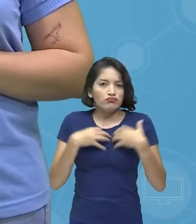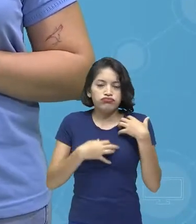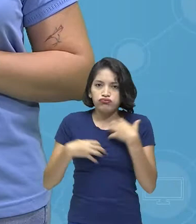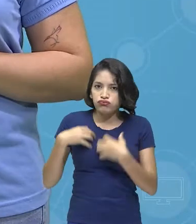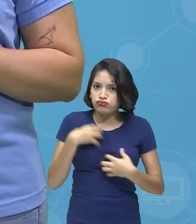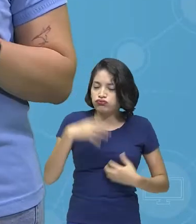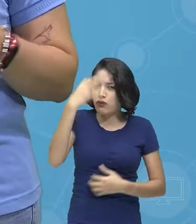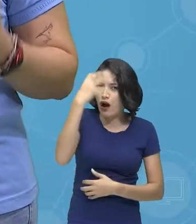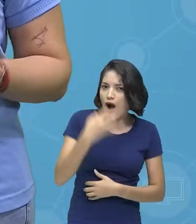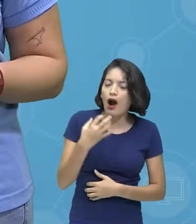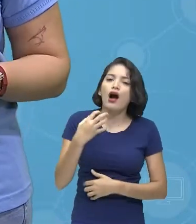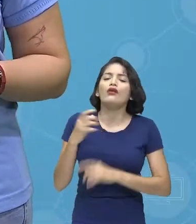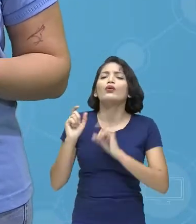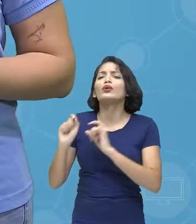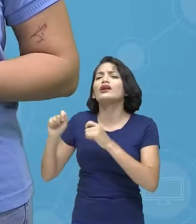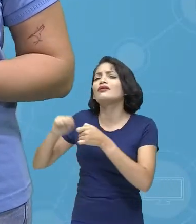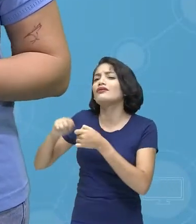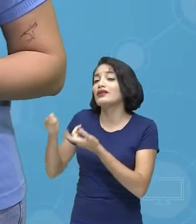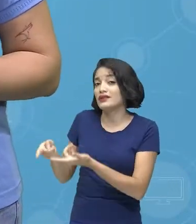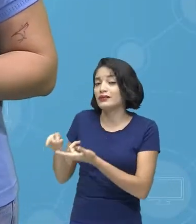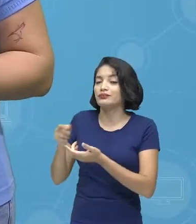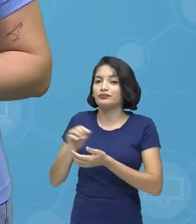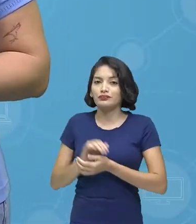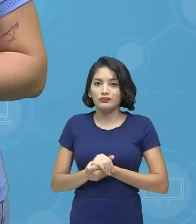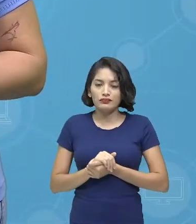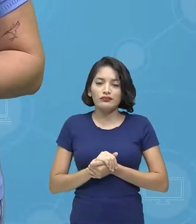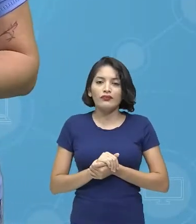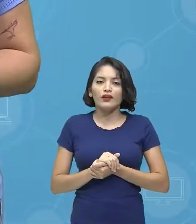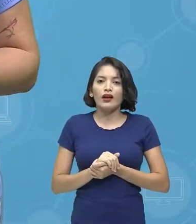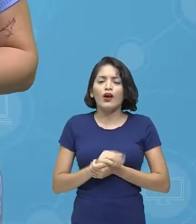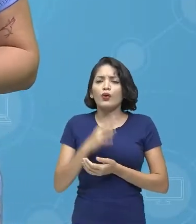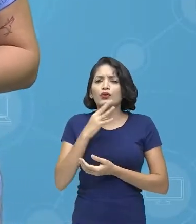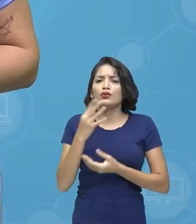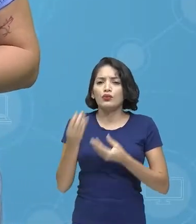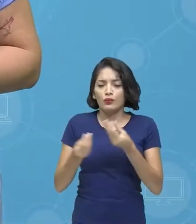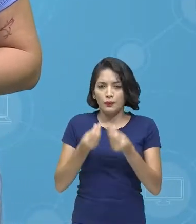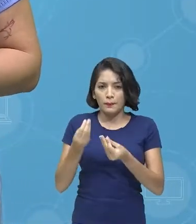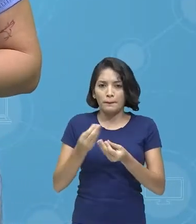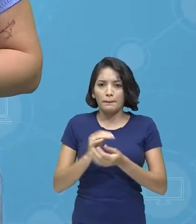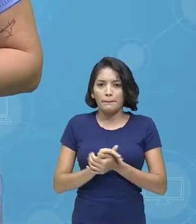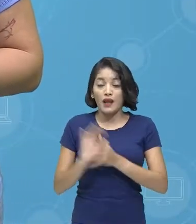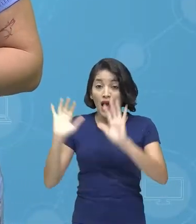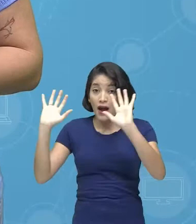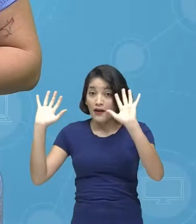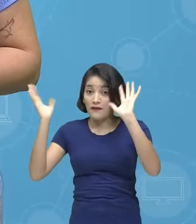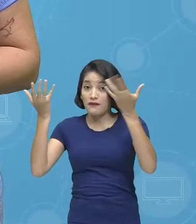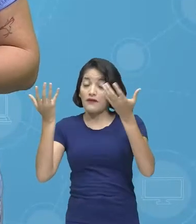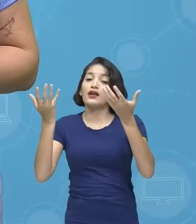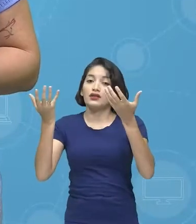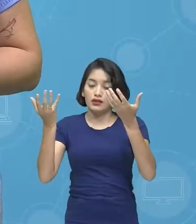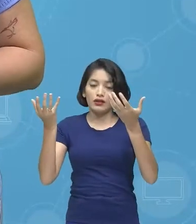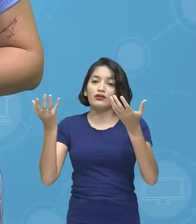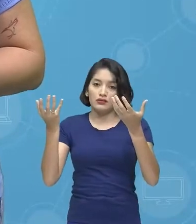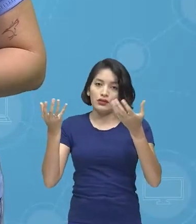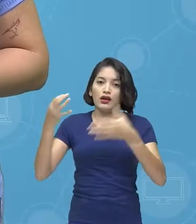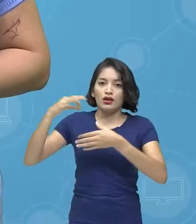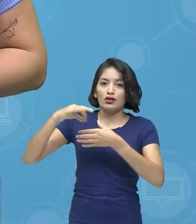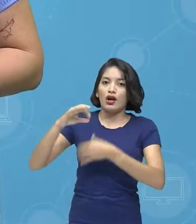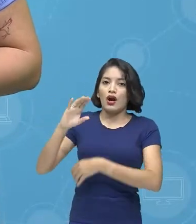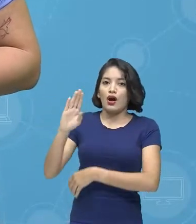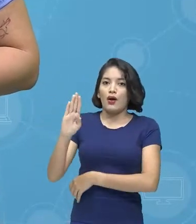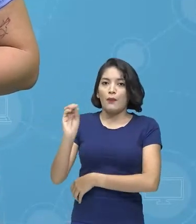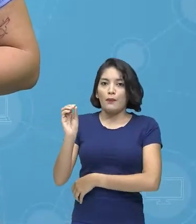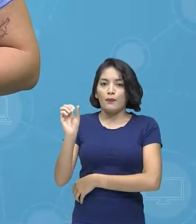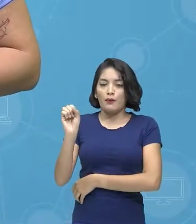E eles vão fazer algo que vai ficar conhecido como a festa do chá de Boston. A cidade de Boston é